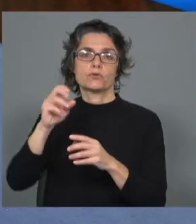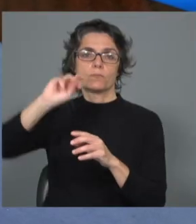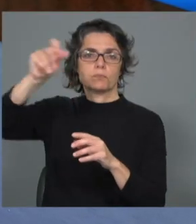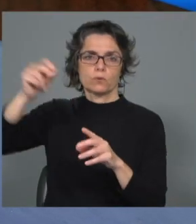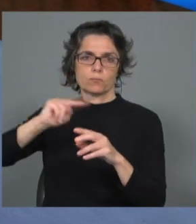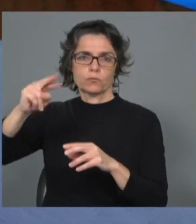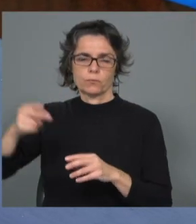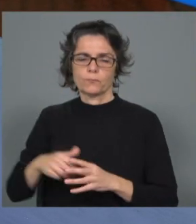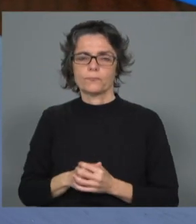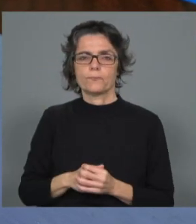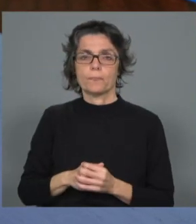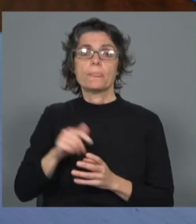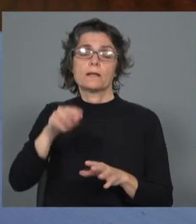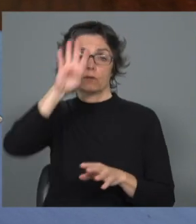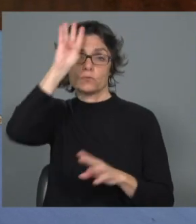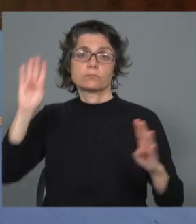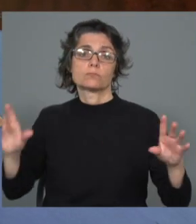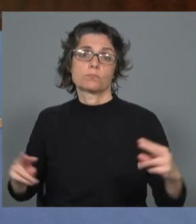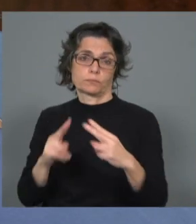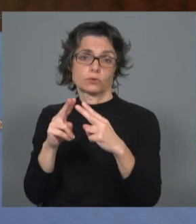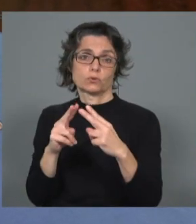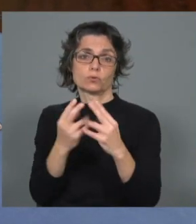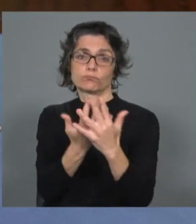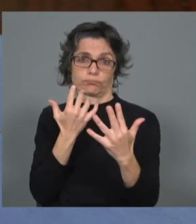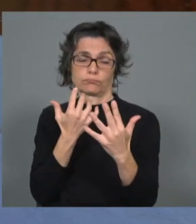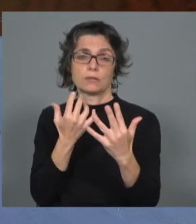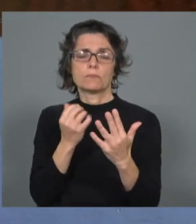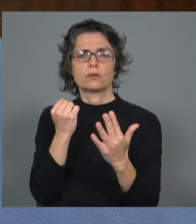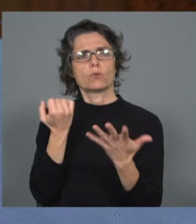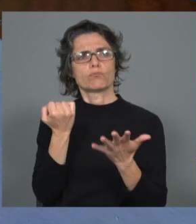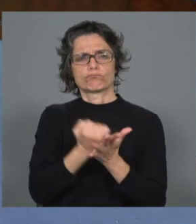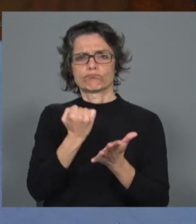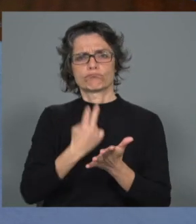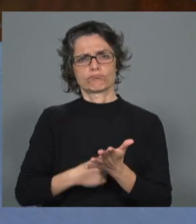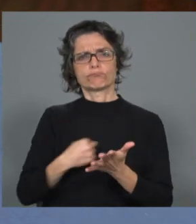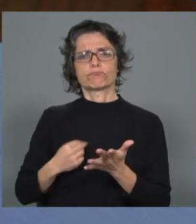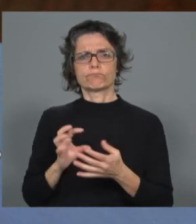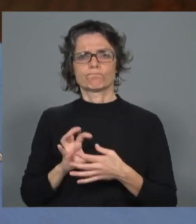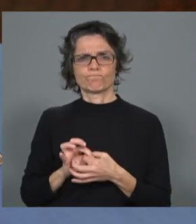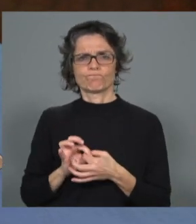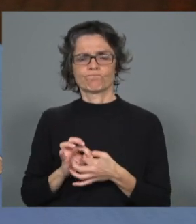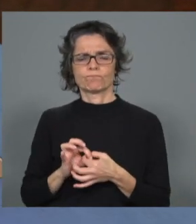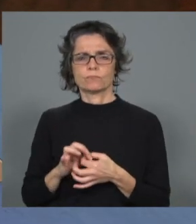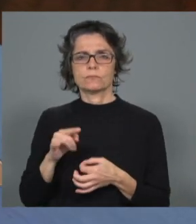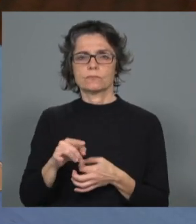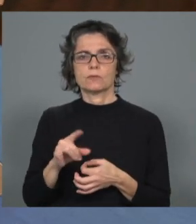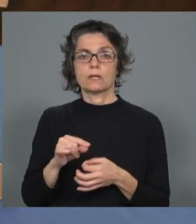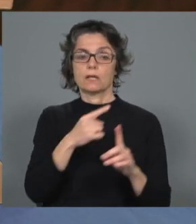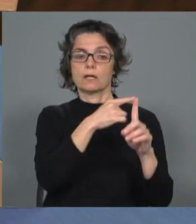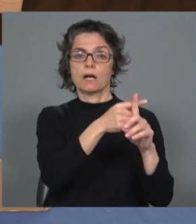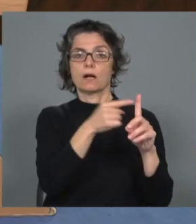encontro, que é um encontro com o Papa, que é um encontro que tem uma marca cristã muito vincada, não é? E que a